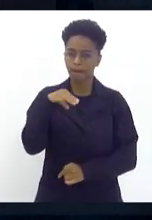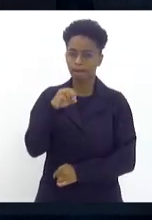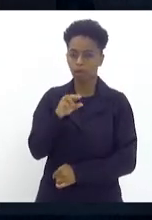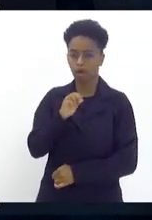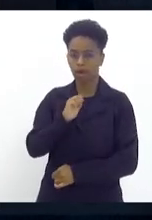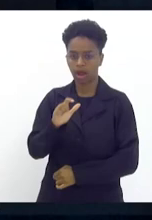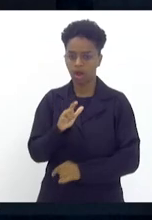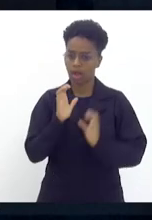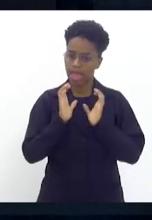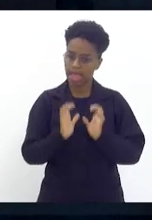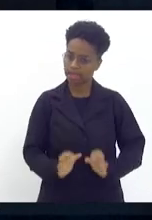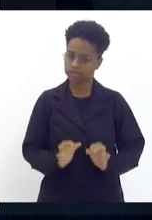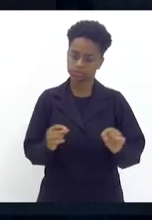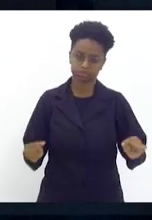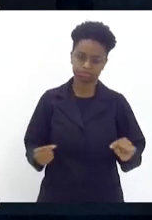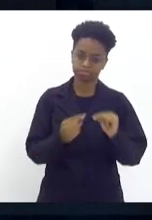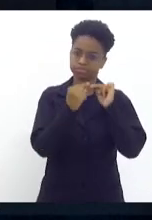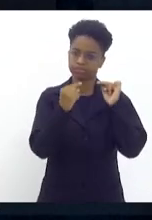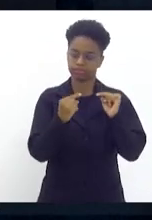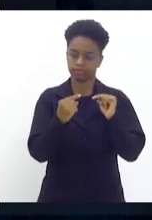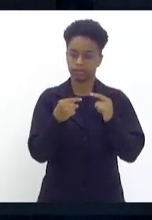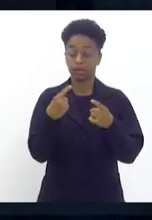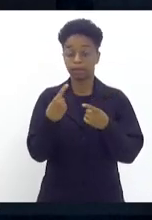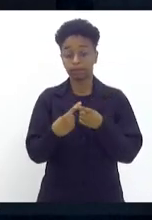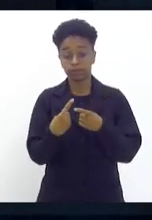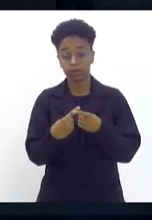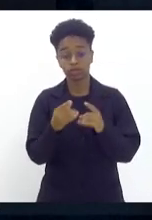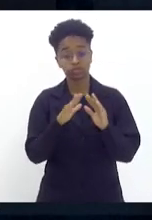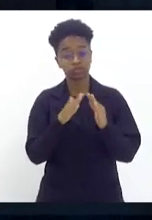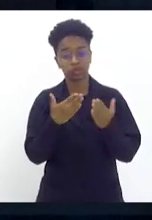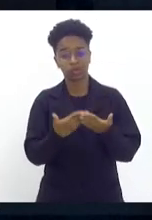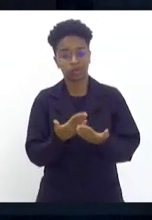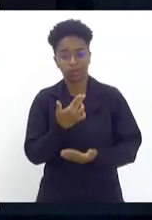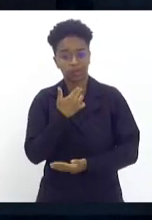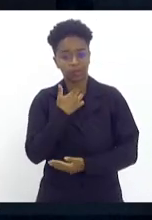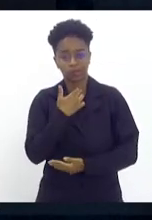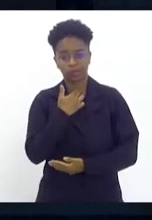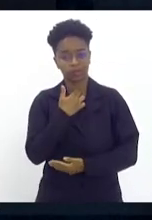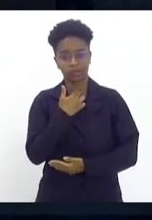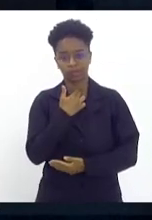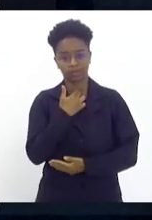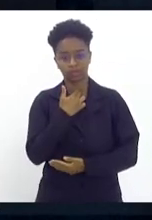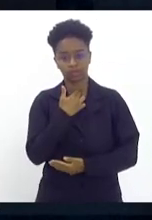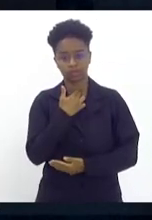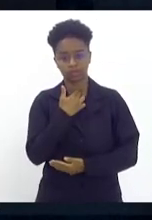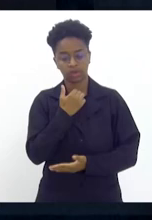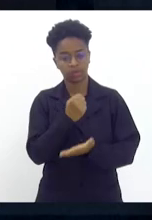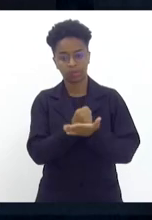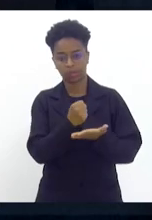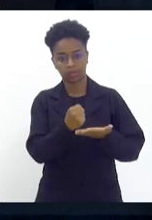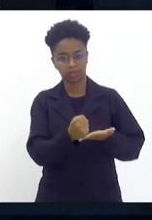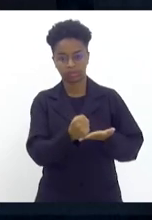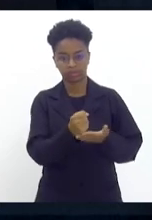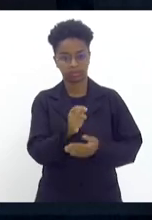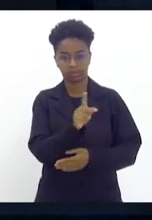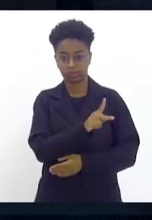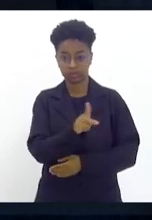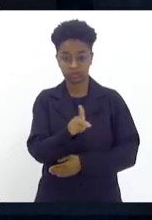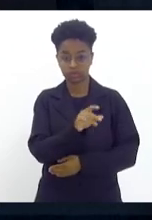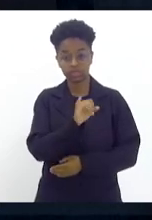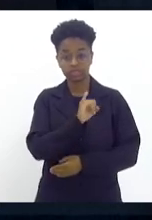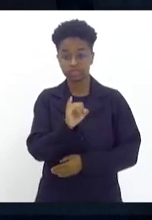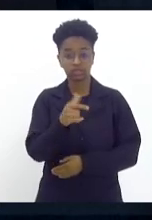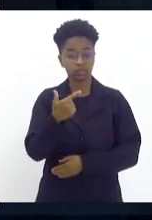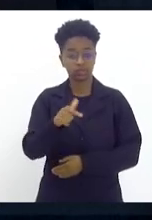ética. Uma escola não poderia admitir, né, um professor que não tenha